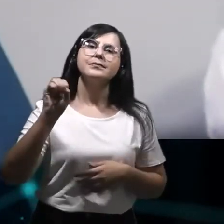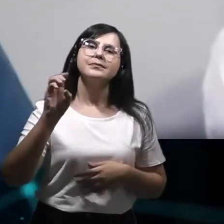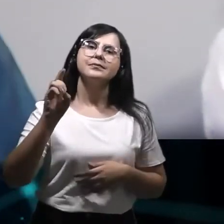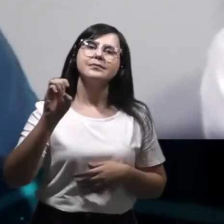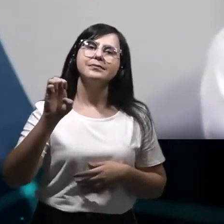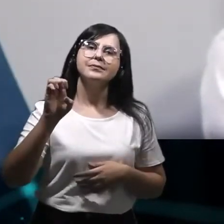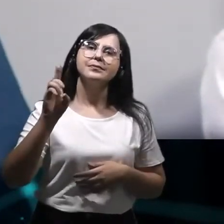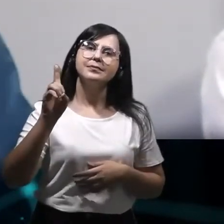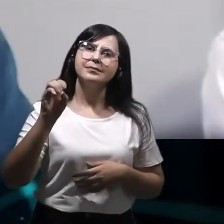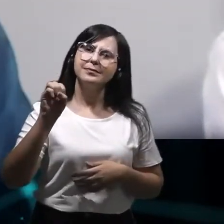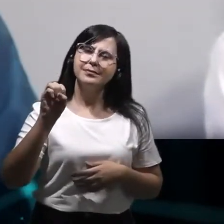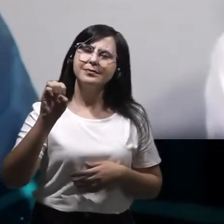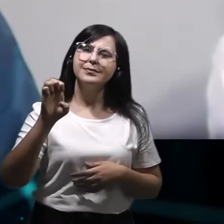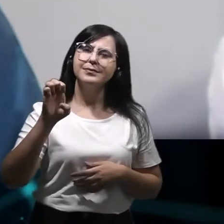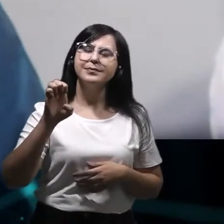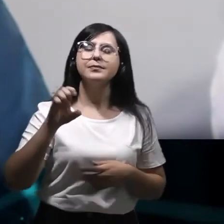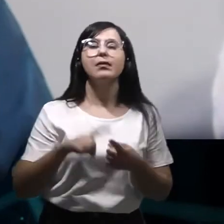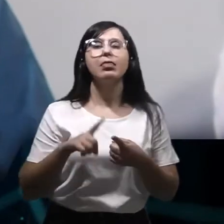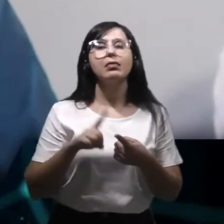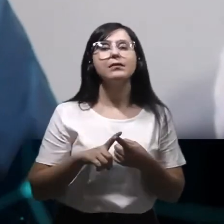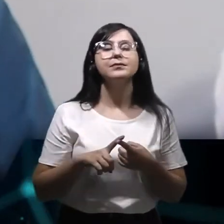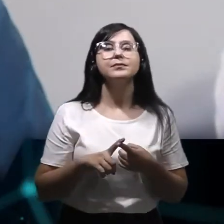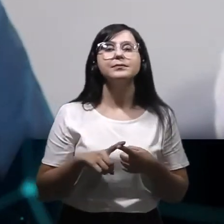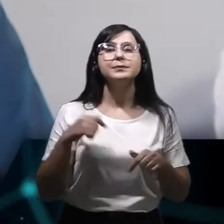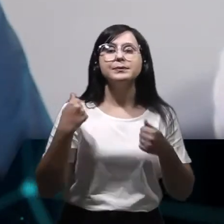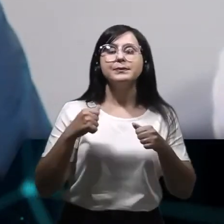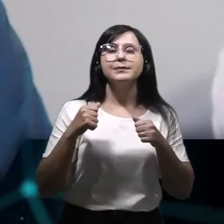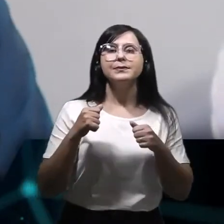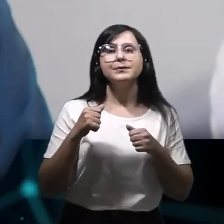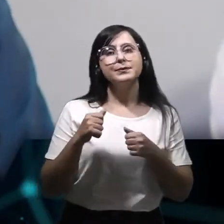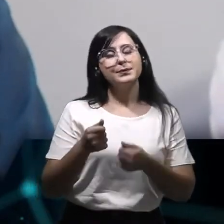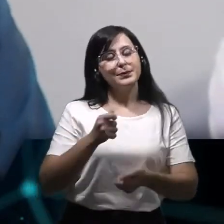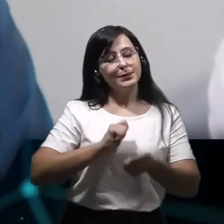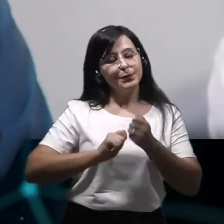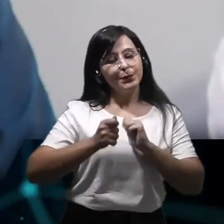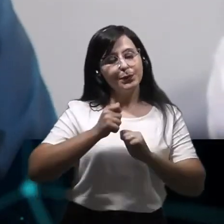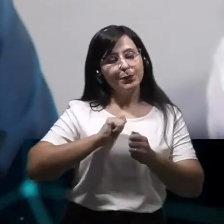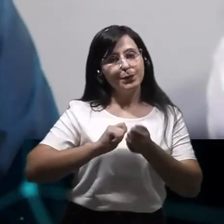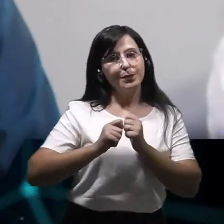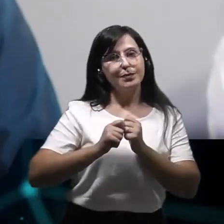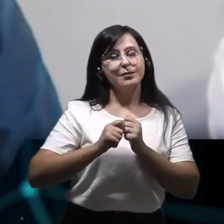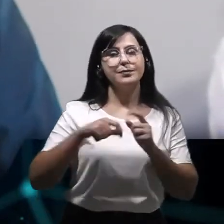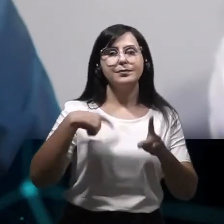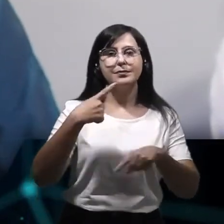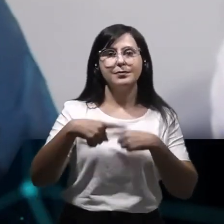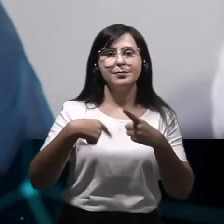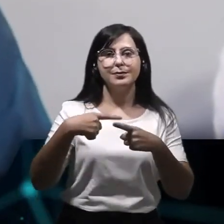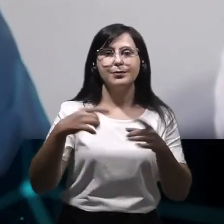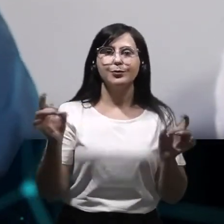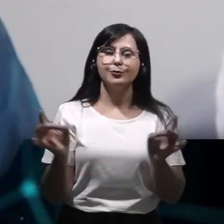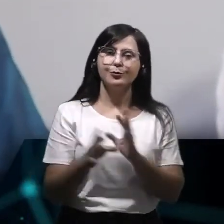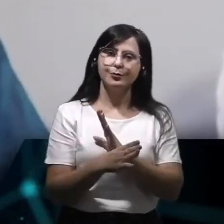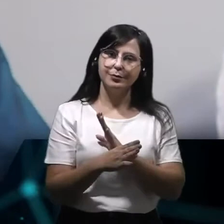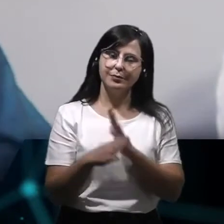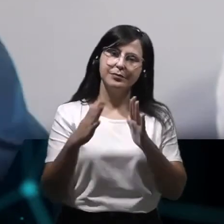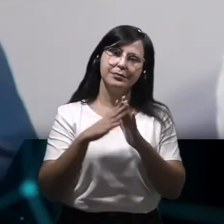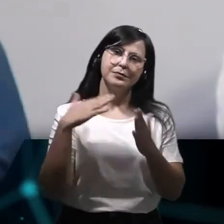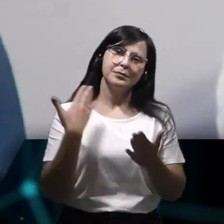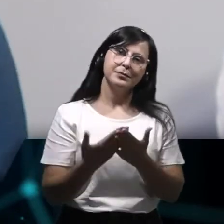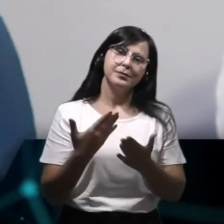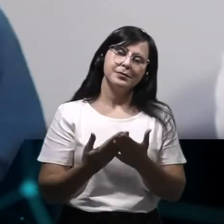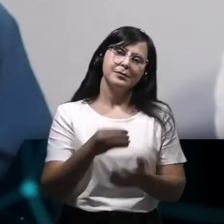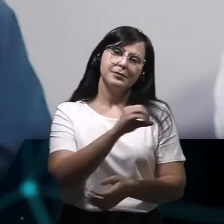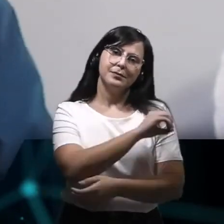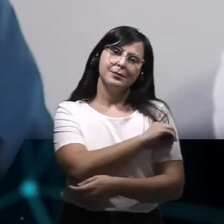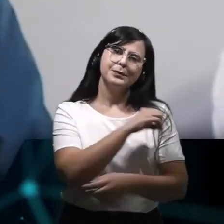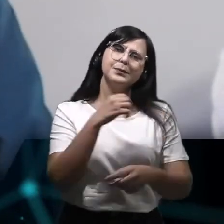economia no quadro funcional, enxugar a máquina, para que possa sobrar dinheiro para terminar essas creches. Porque se for esperar